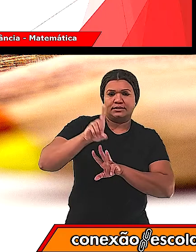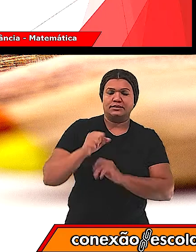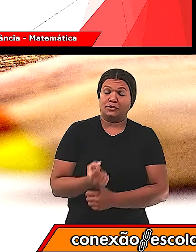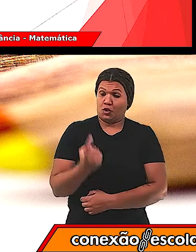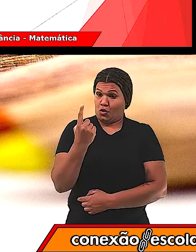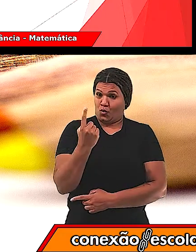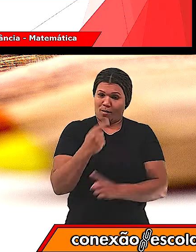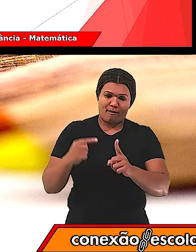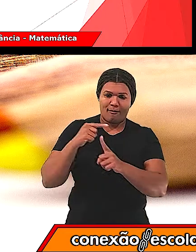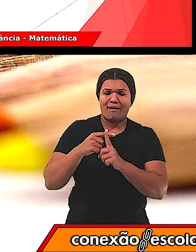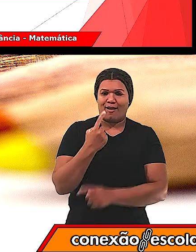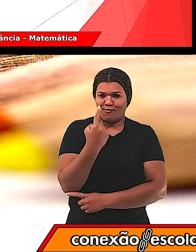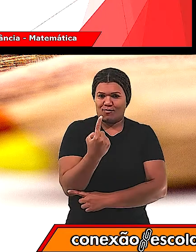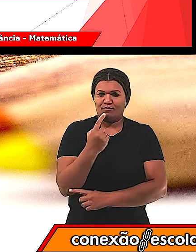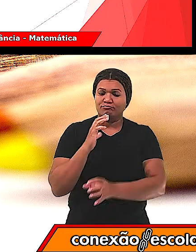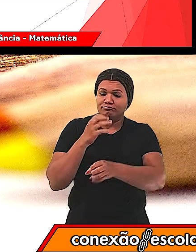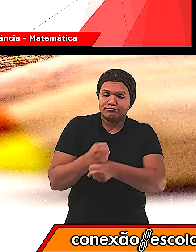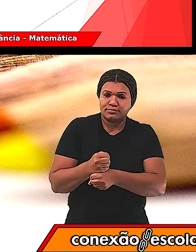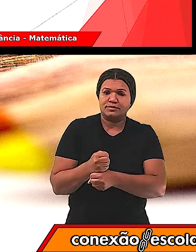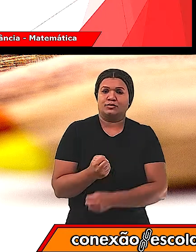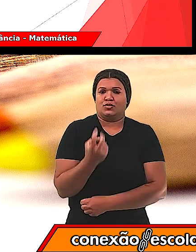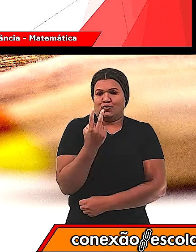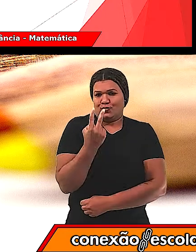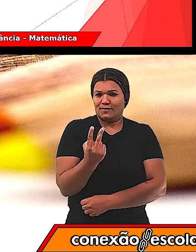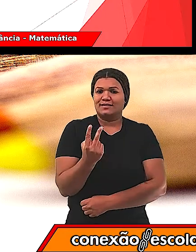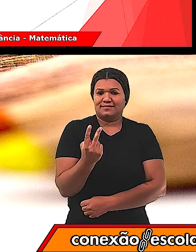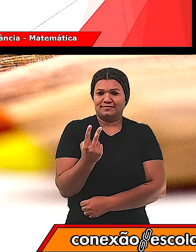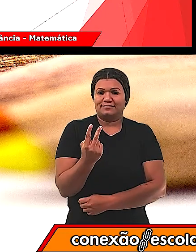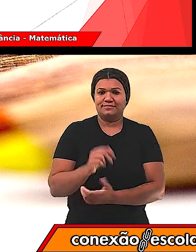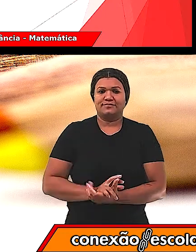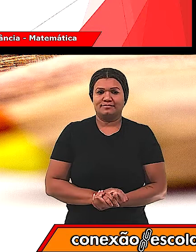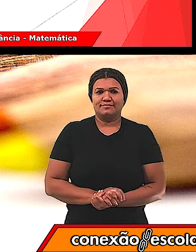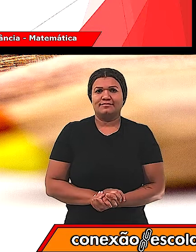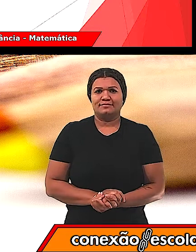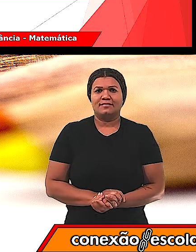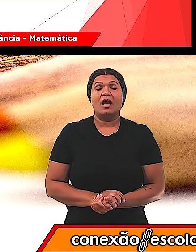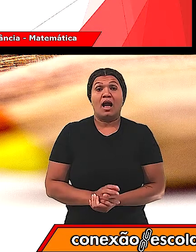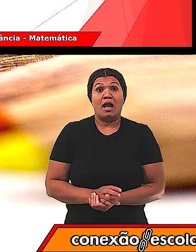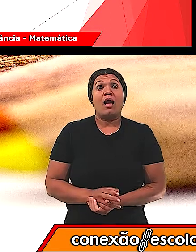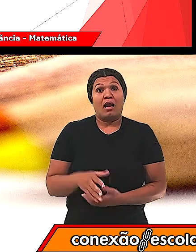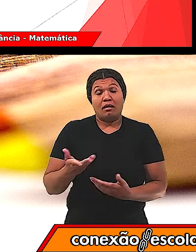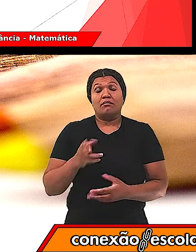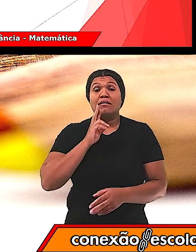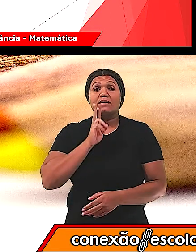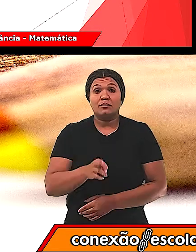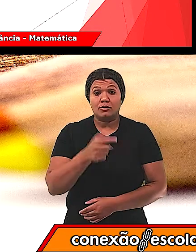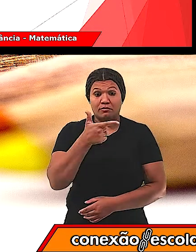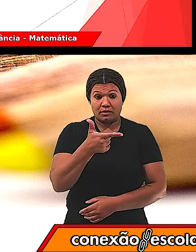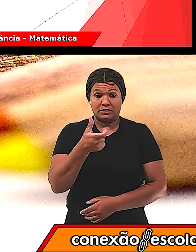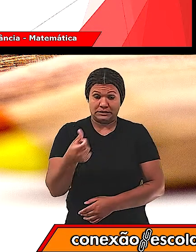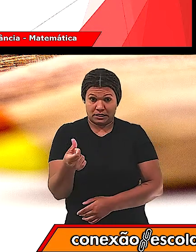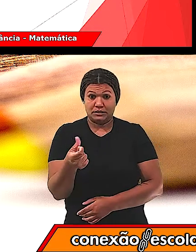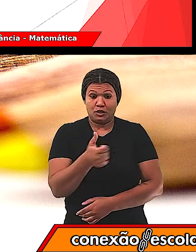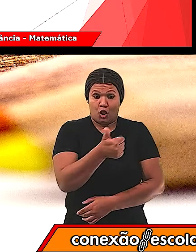1. 1 mais 1, 2. 2. Então deu 26.